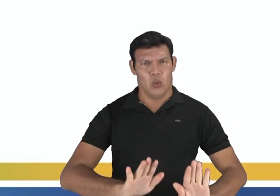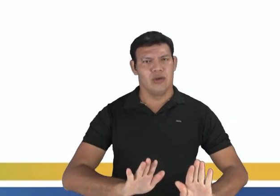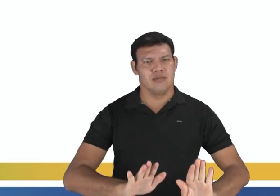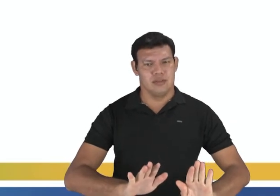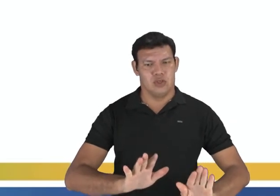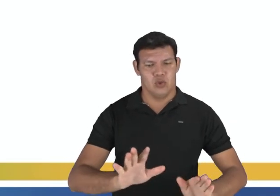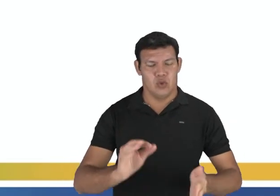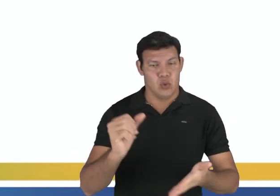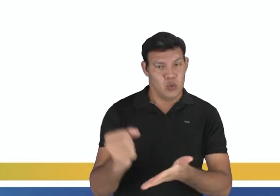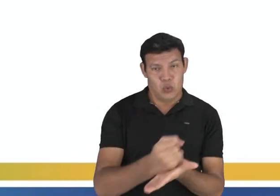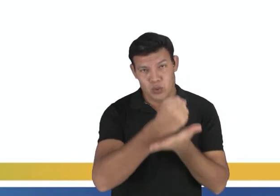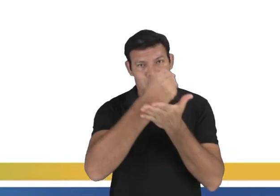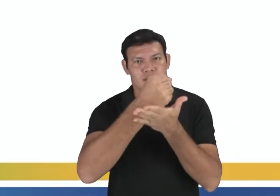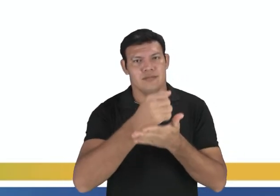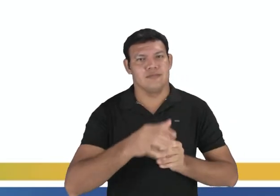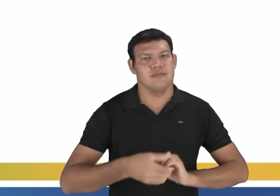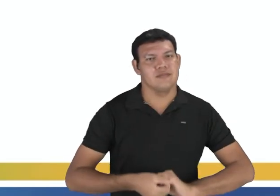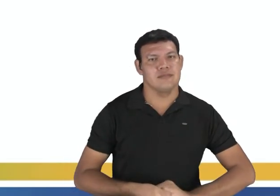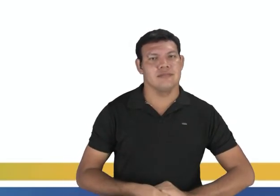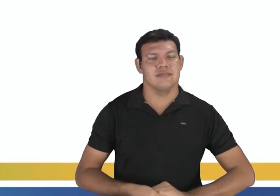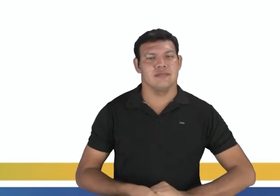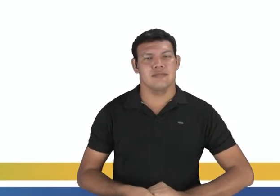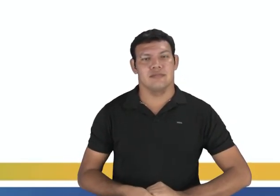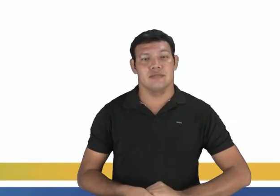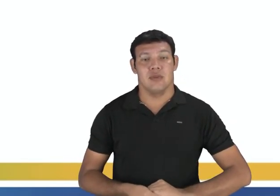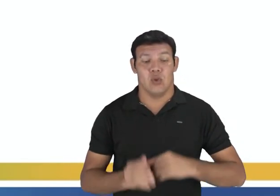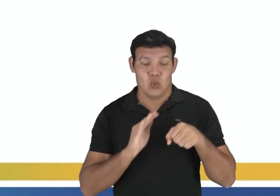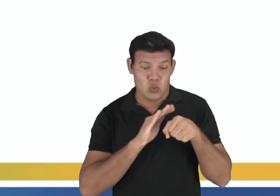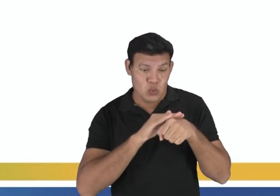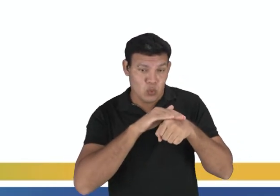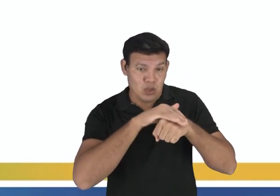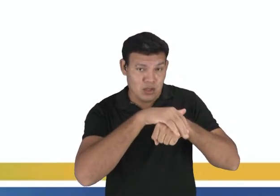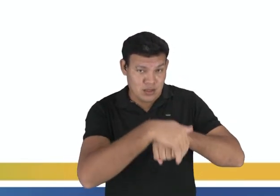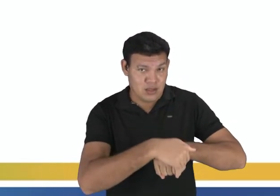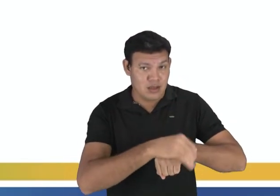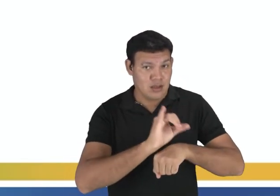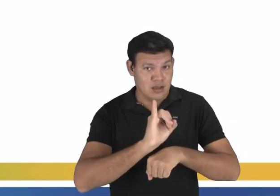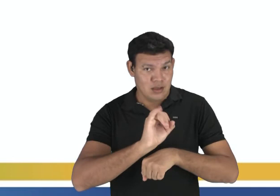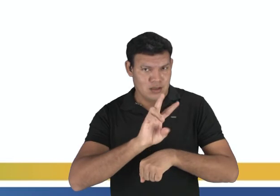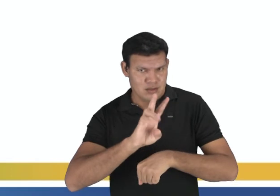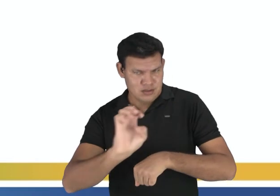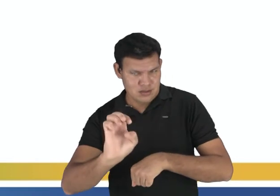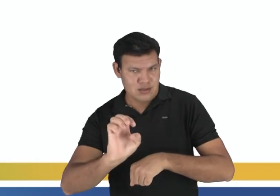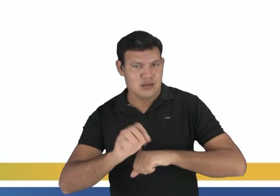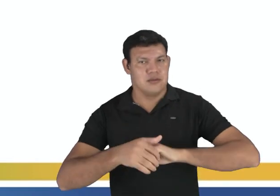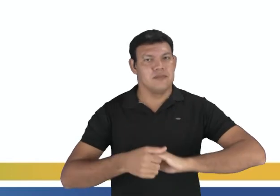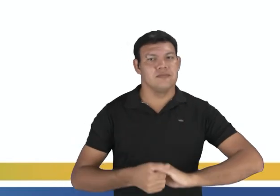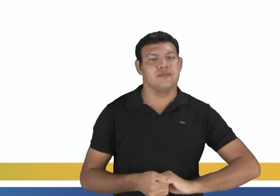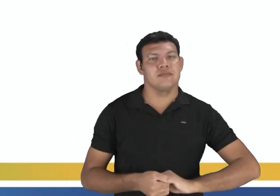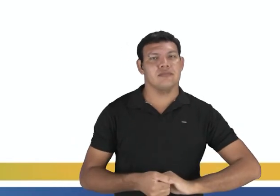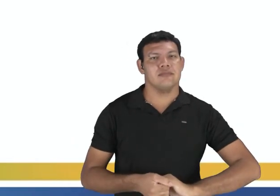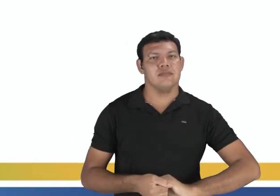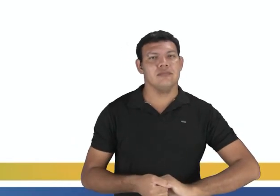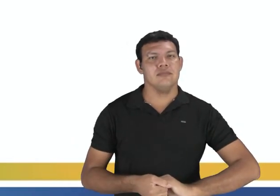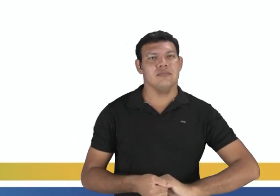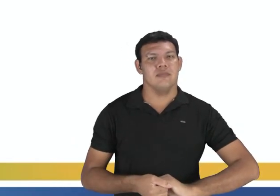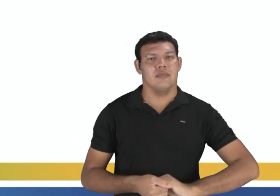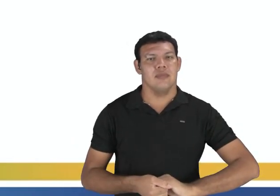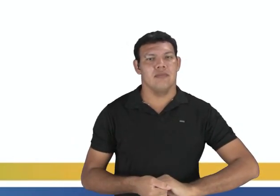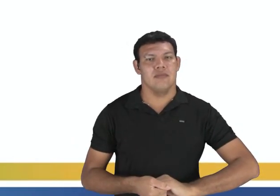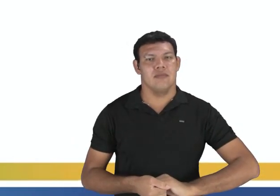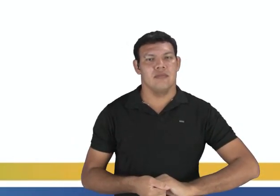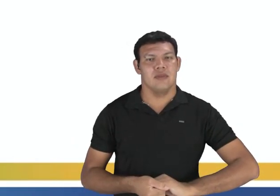salvos. One night, uma noite, Ip sees a bright light coming from outside the